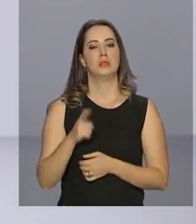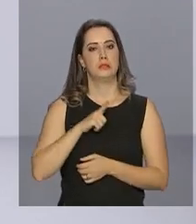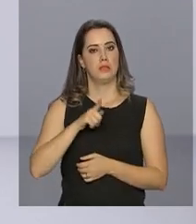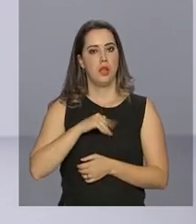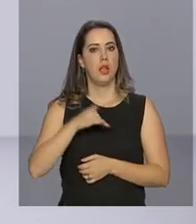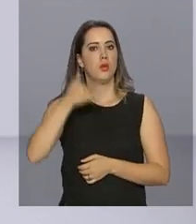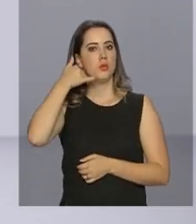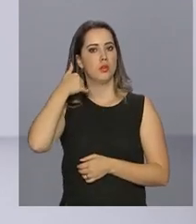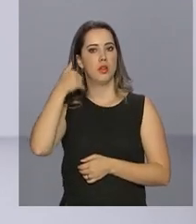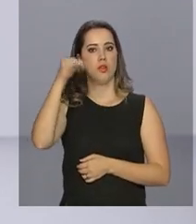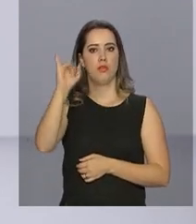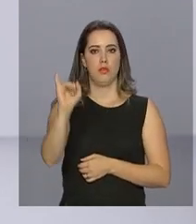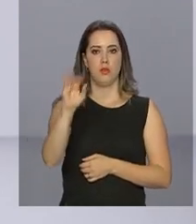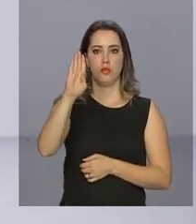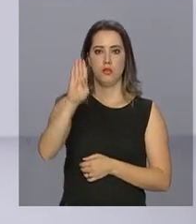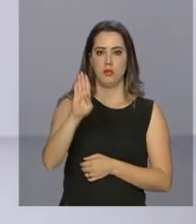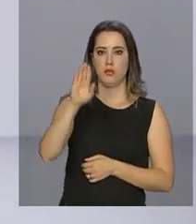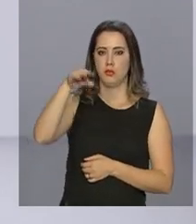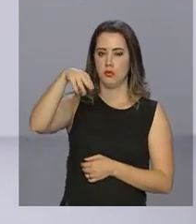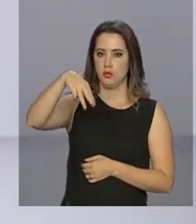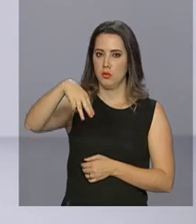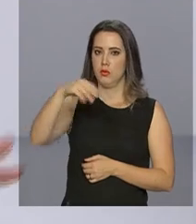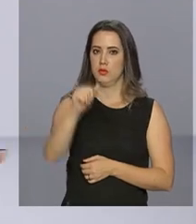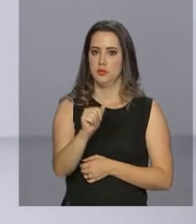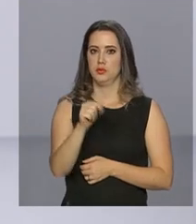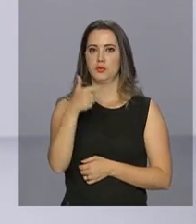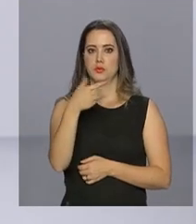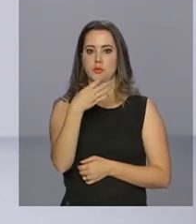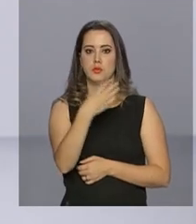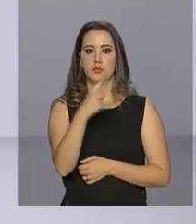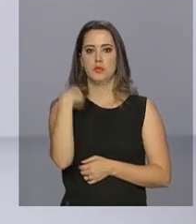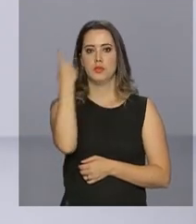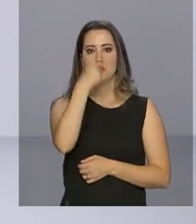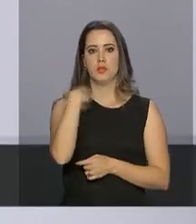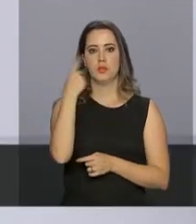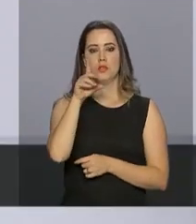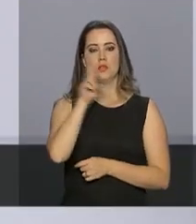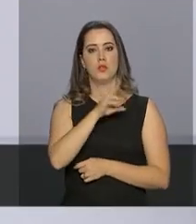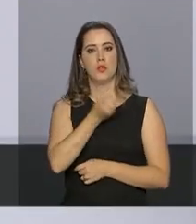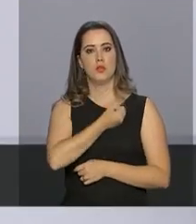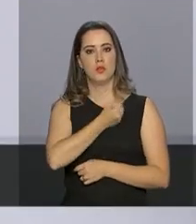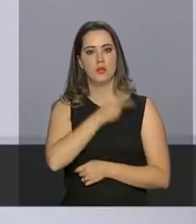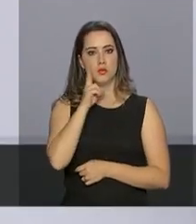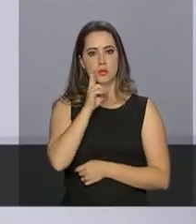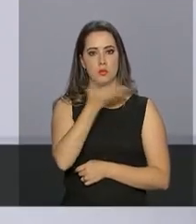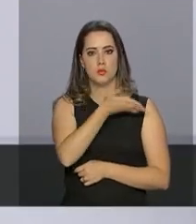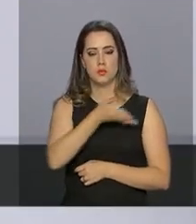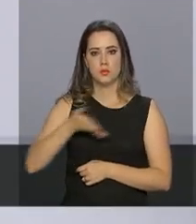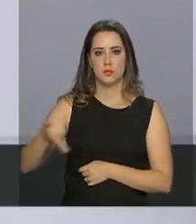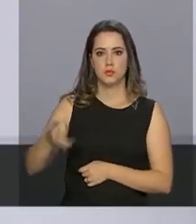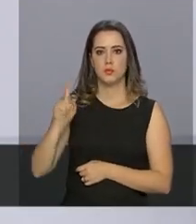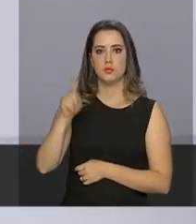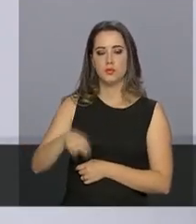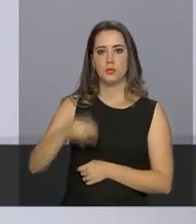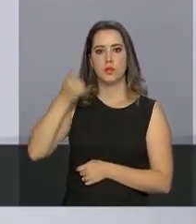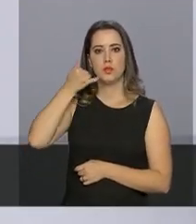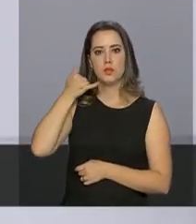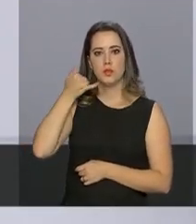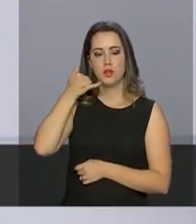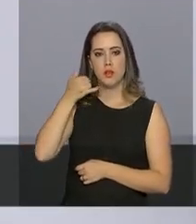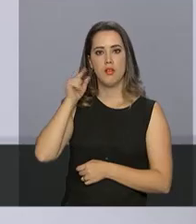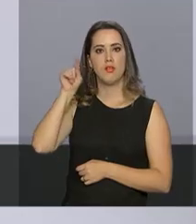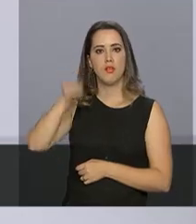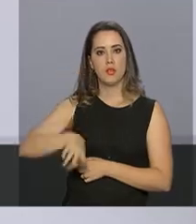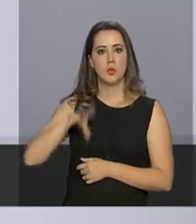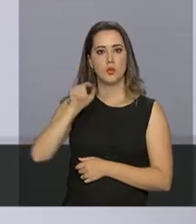que funciona 24 horas por dia número que aparece aí na sua tela é a linha verde ea válido